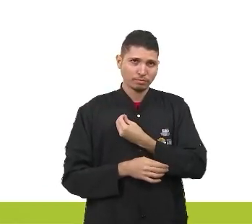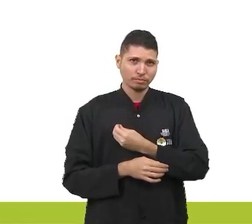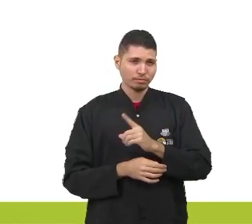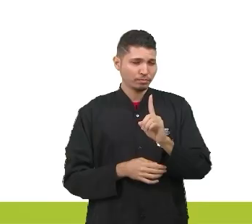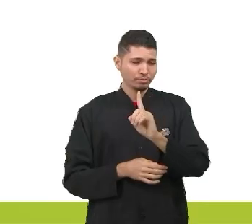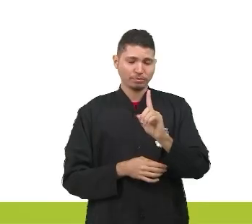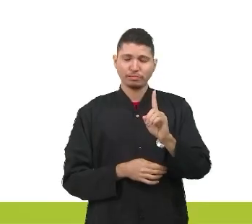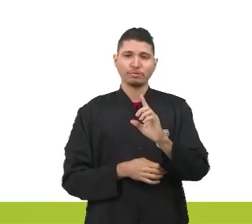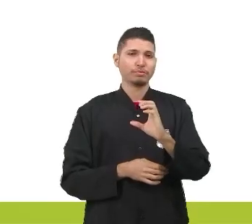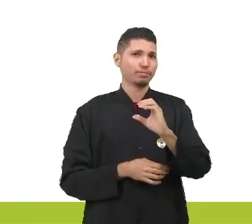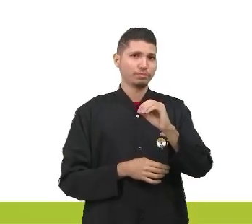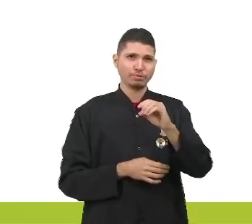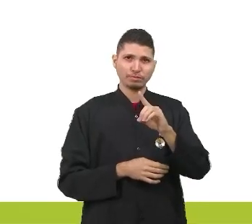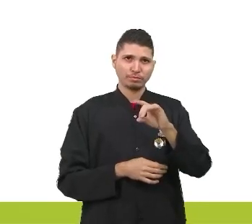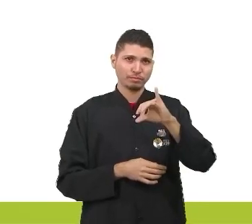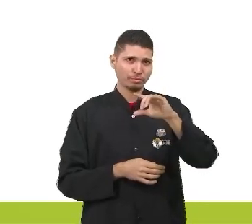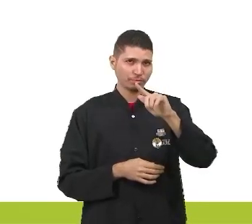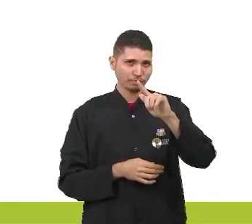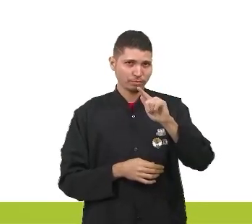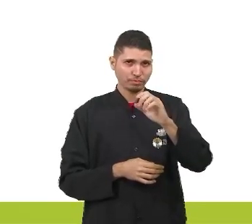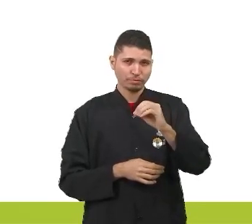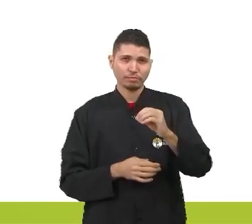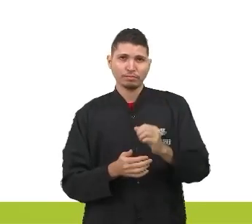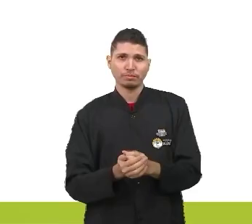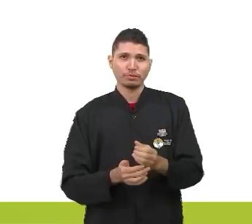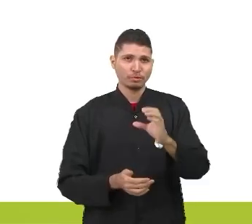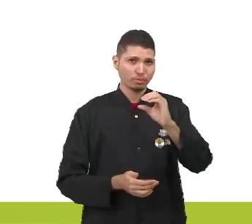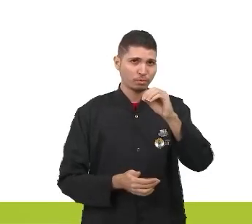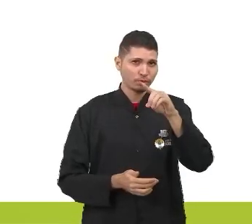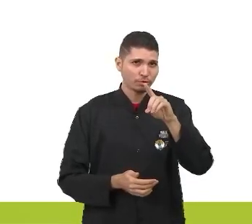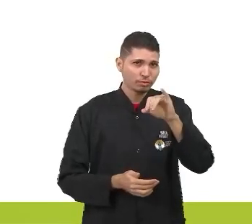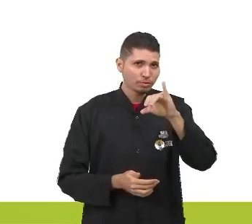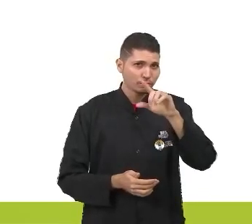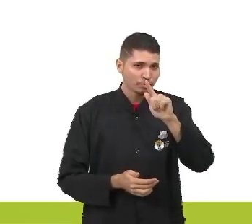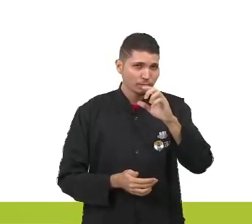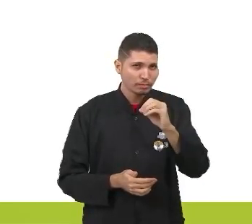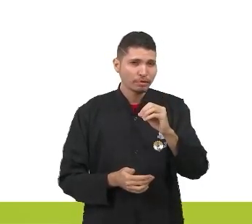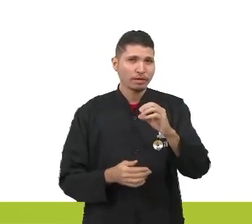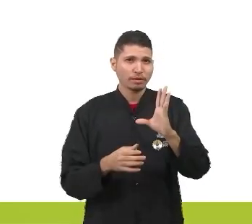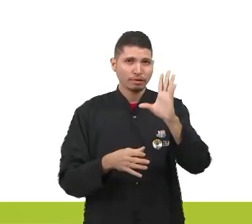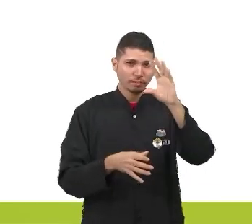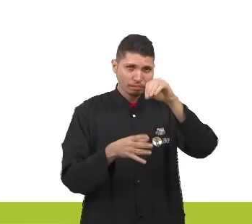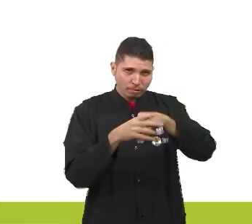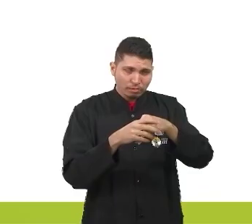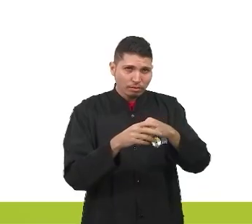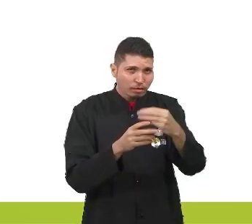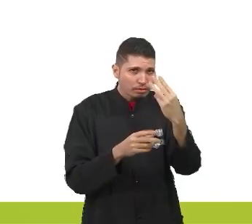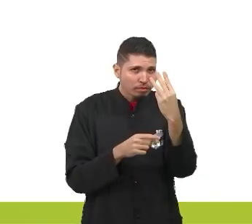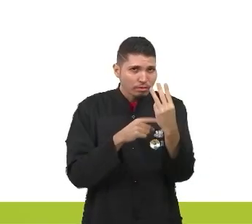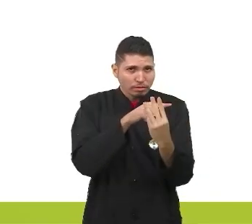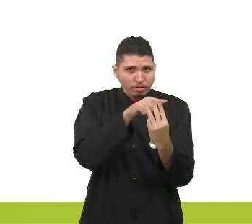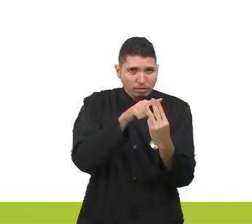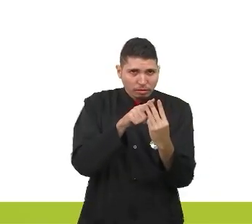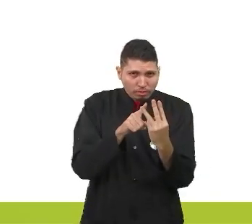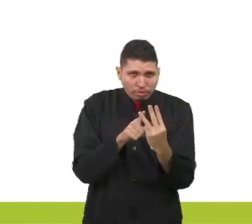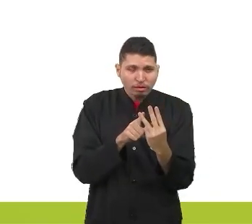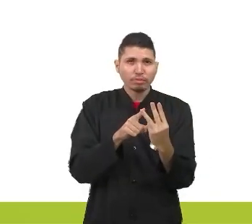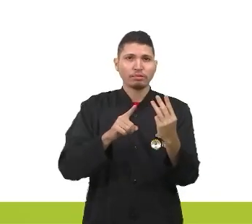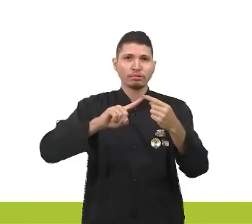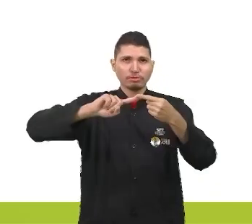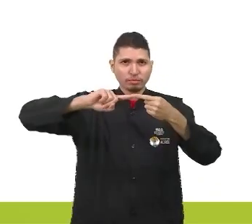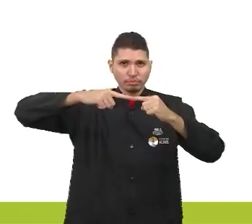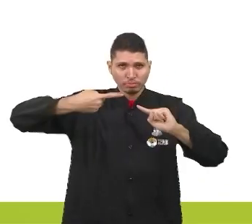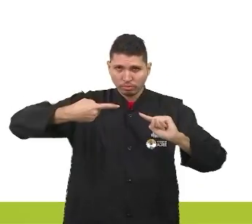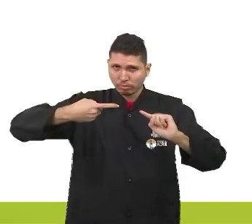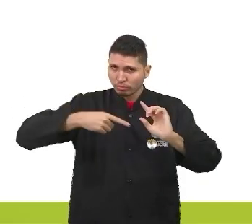código genético é a sequência de 3 nucleotídeos do RNA mensageiro. Letra E. São todas as sequências de pares de